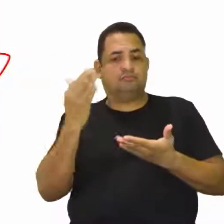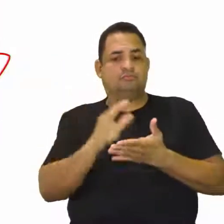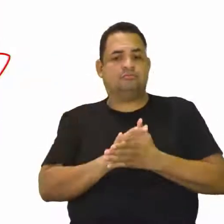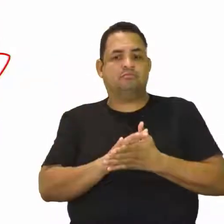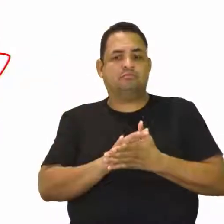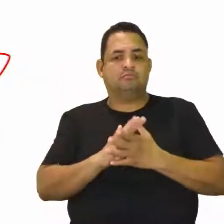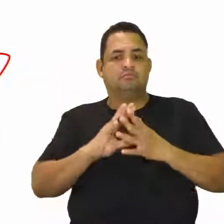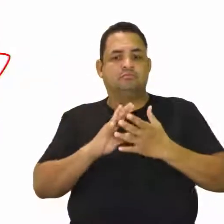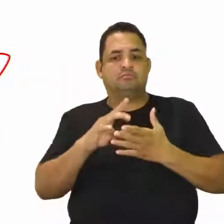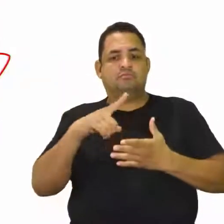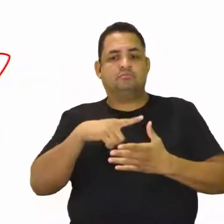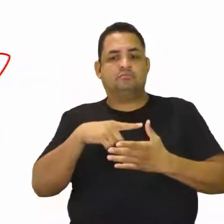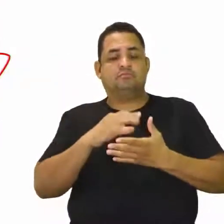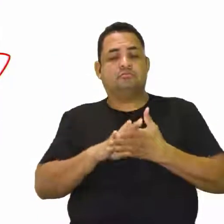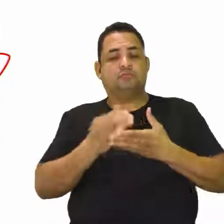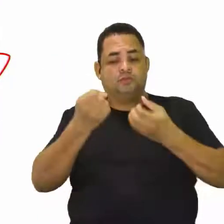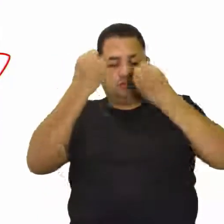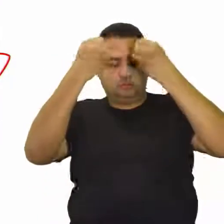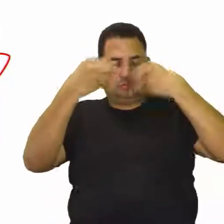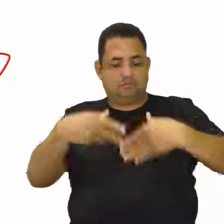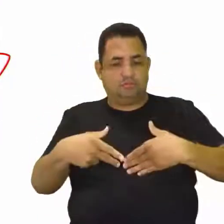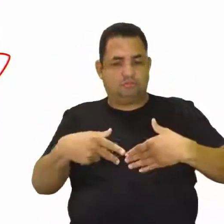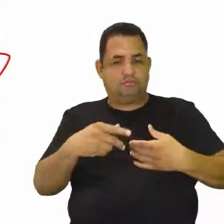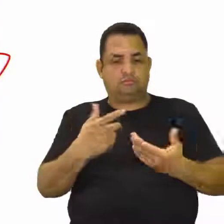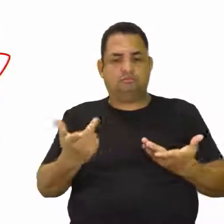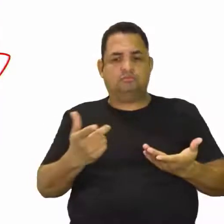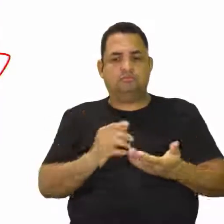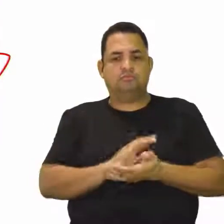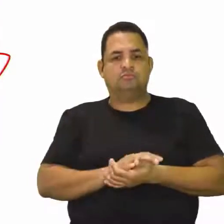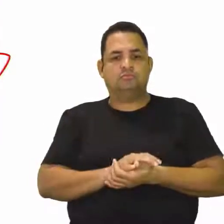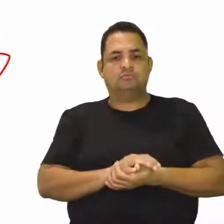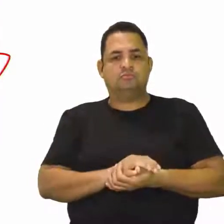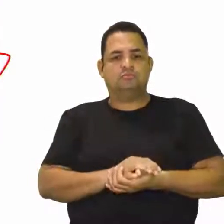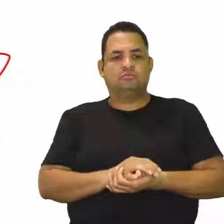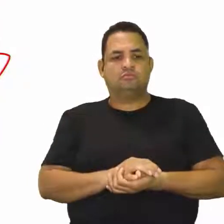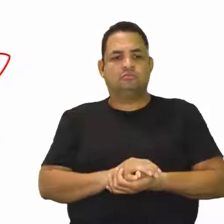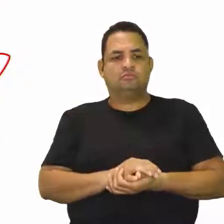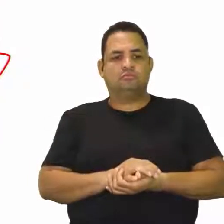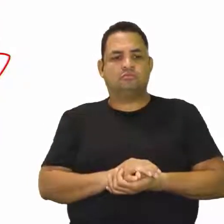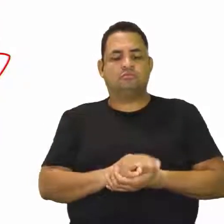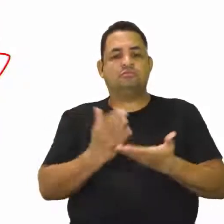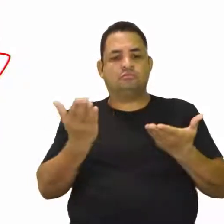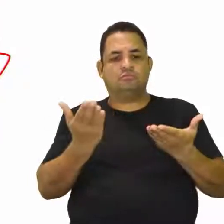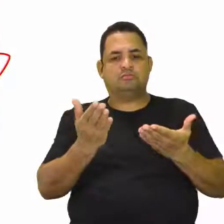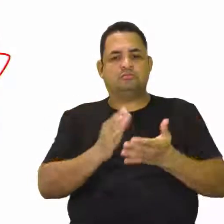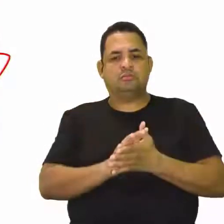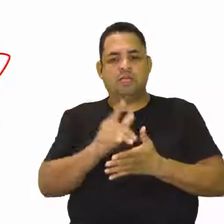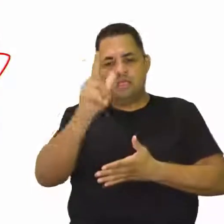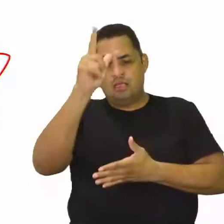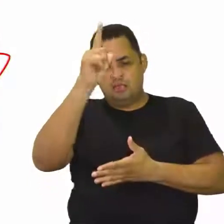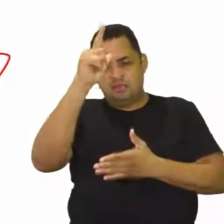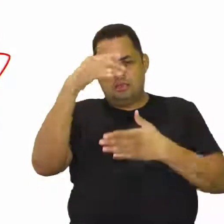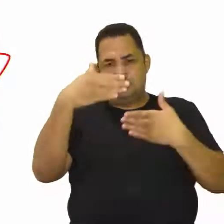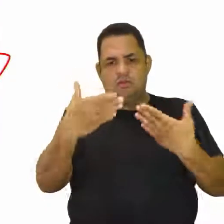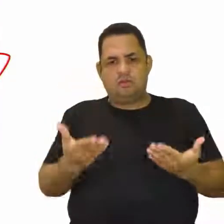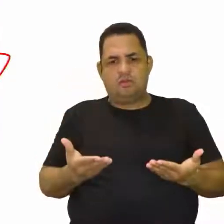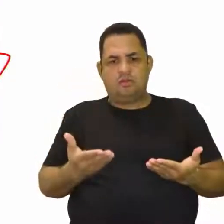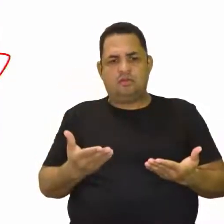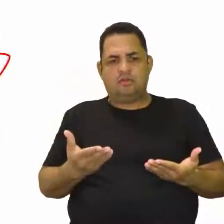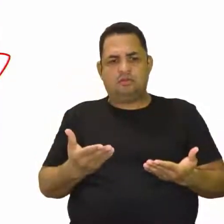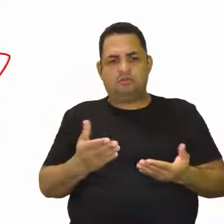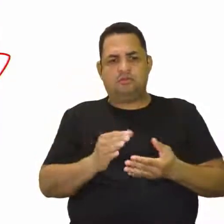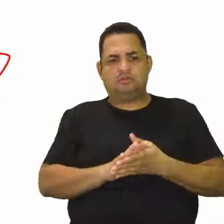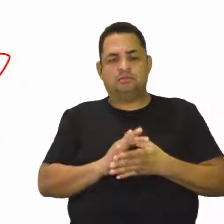têm suas justificativas. Senão não haveria, senhores. Nesse caso da Alemanha,